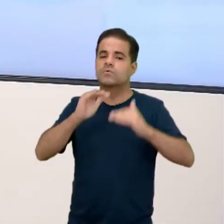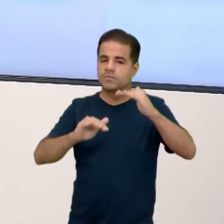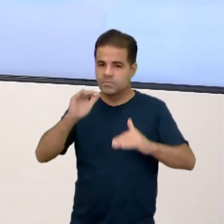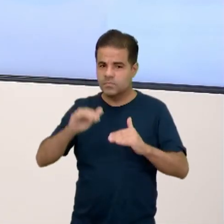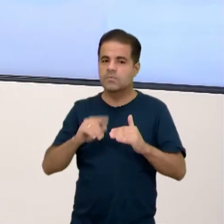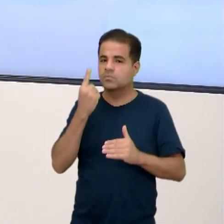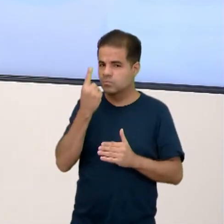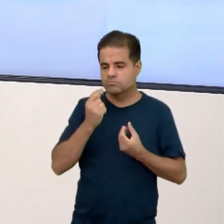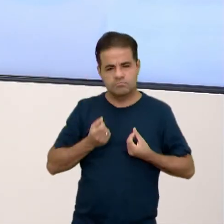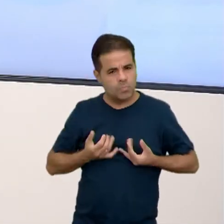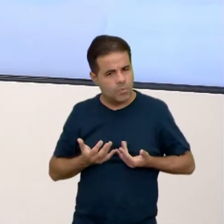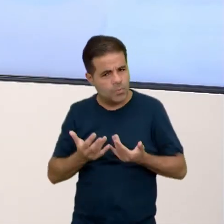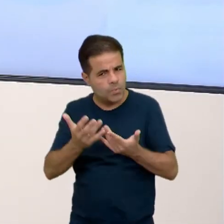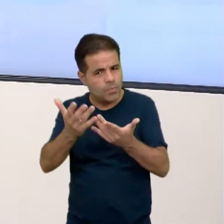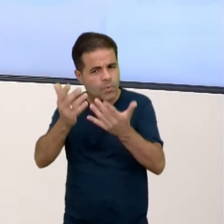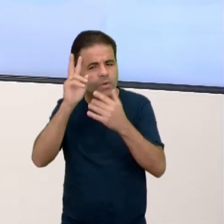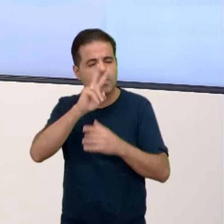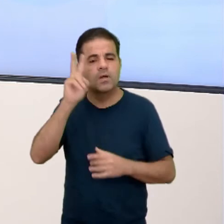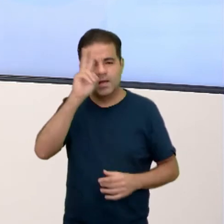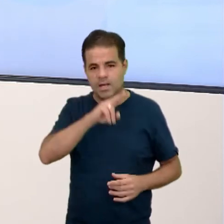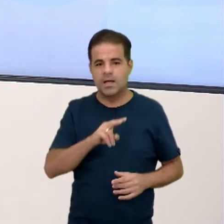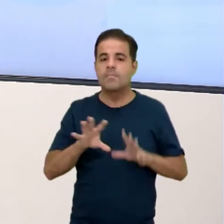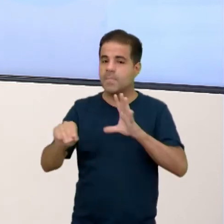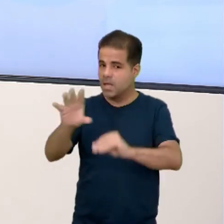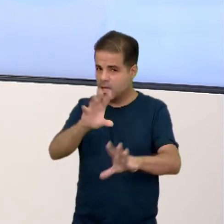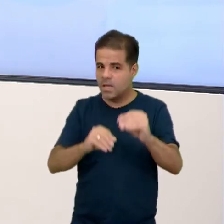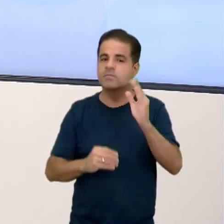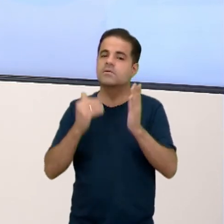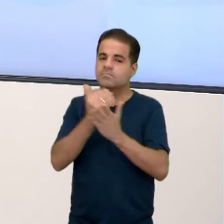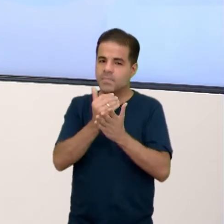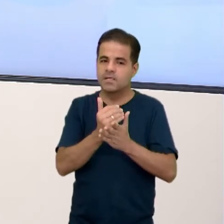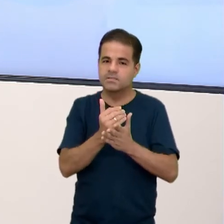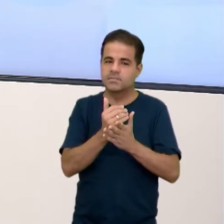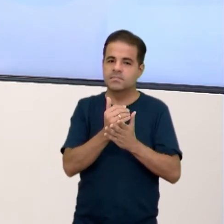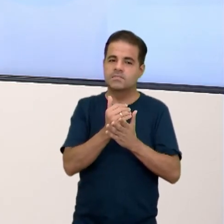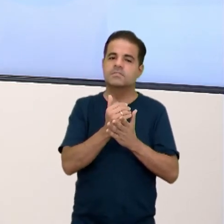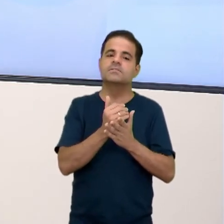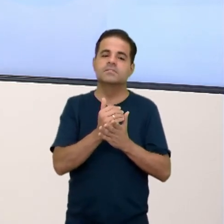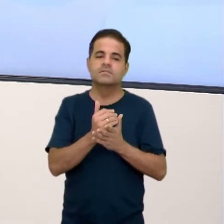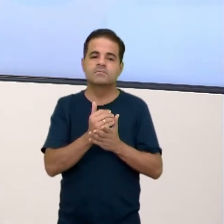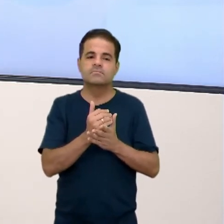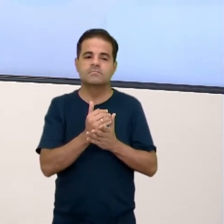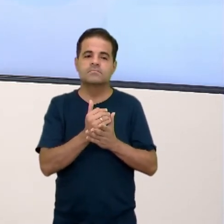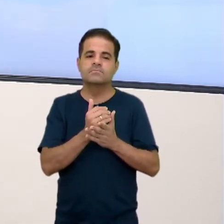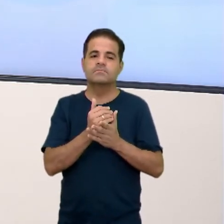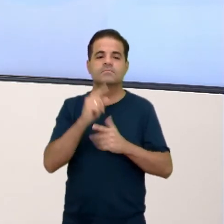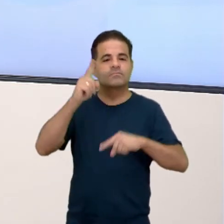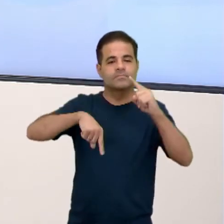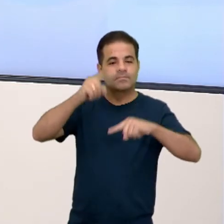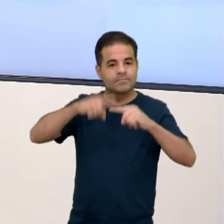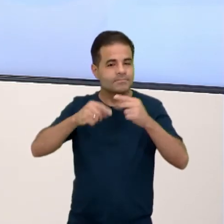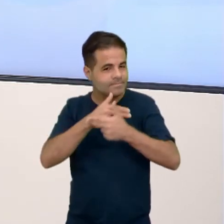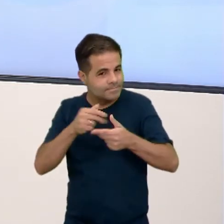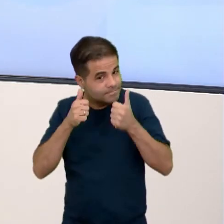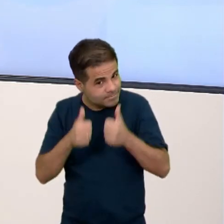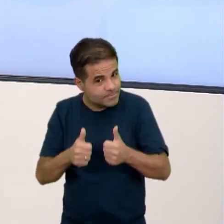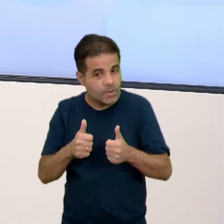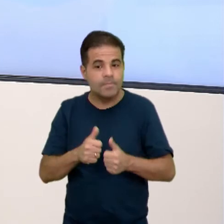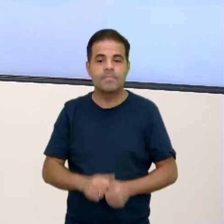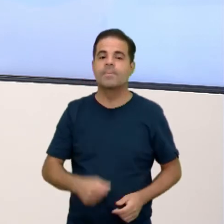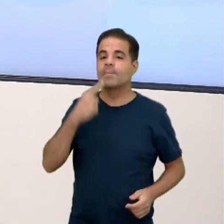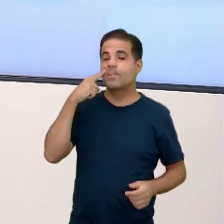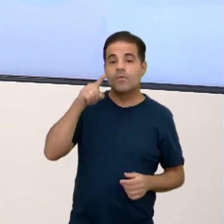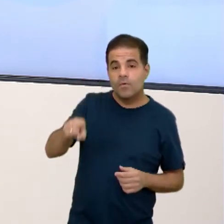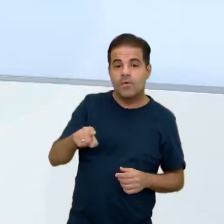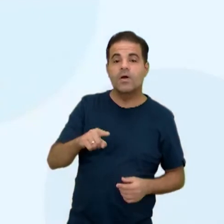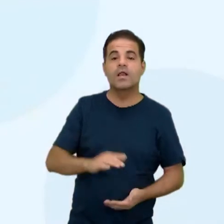um gás, tá certo? Relembrado aí, mexa mais aí nesse material, tá bom? Olhando aí para